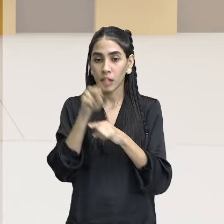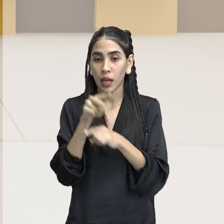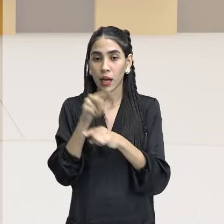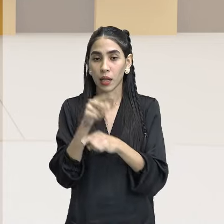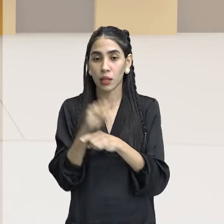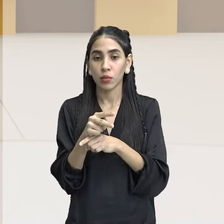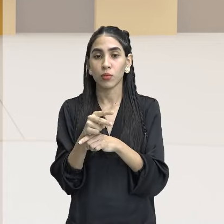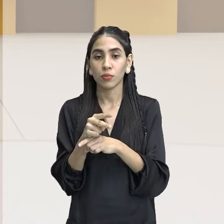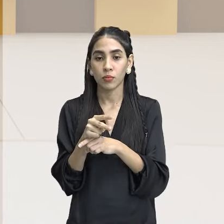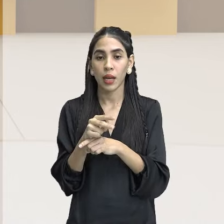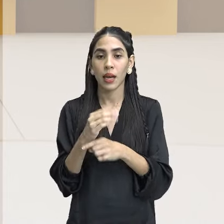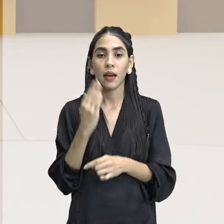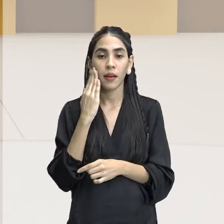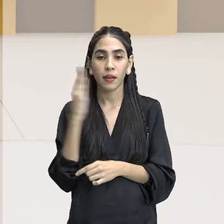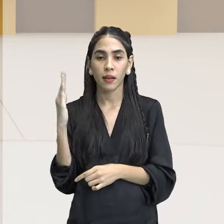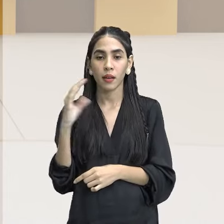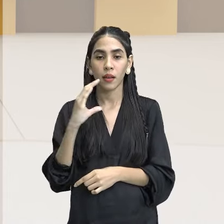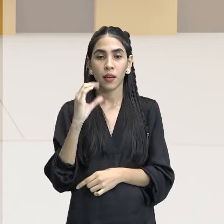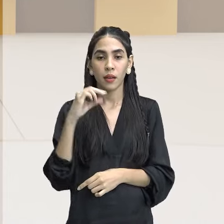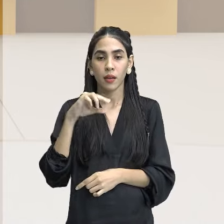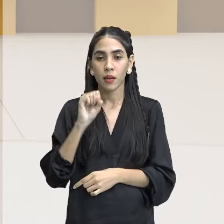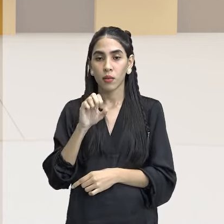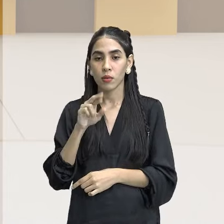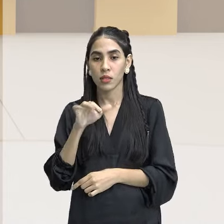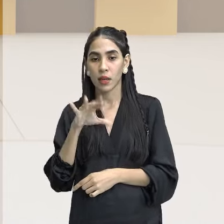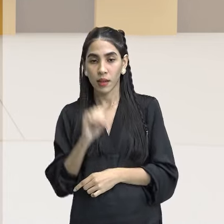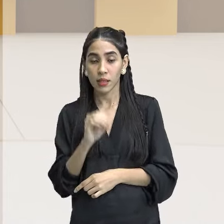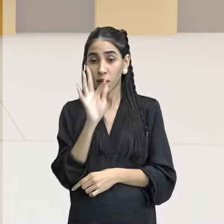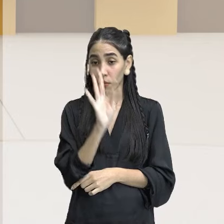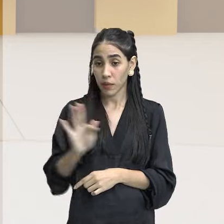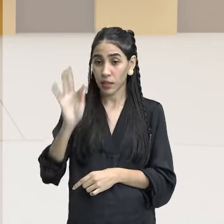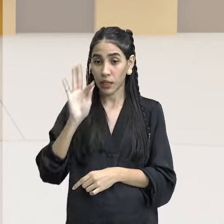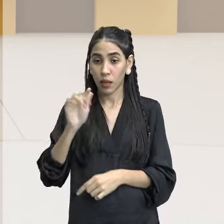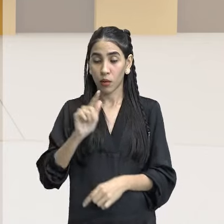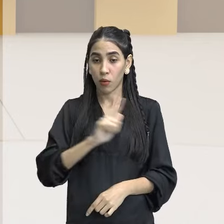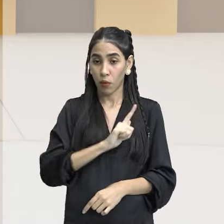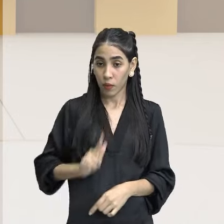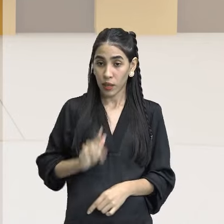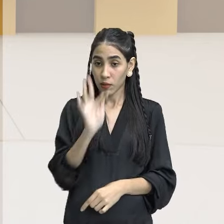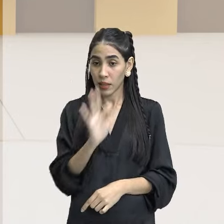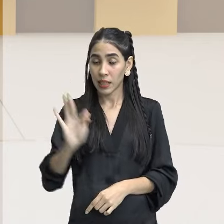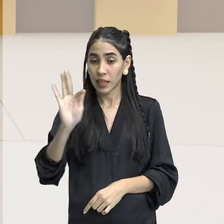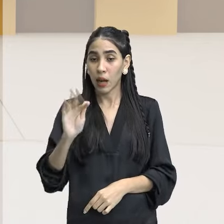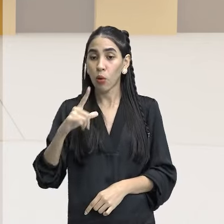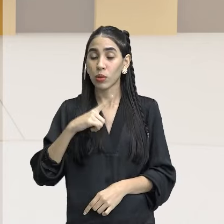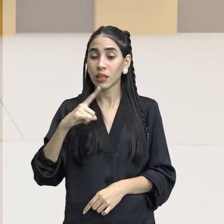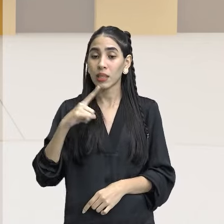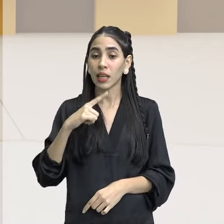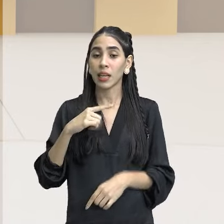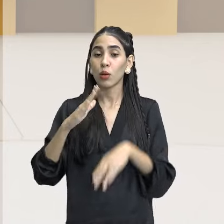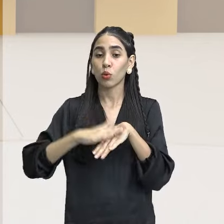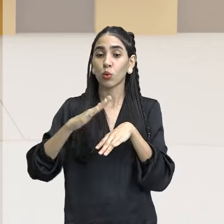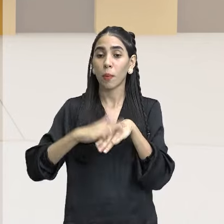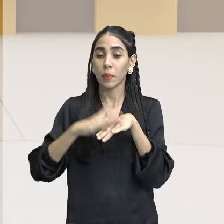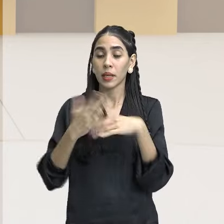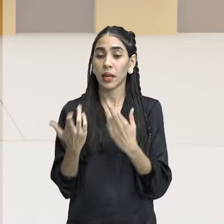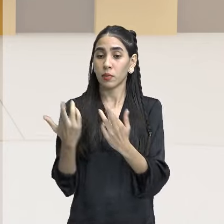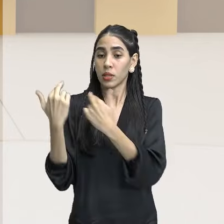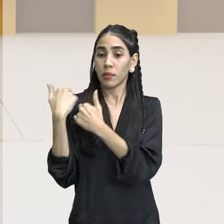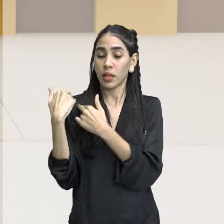são federais, tá? Onde o Estado do governo federal ele tem o poder de ter o cuidado ali,